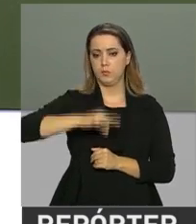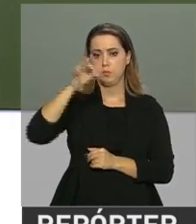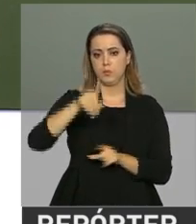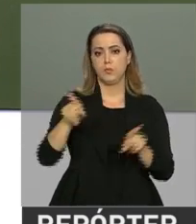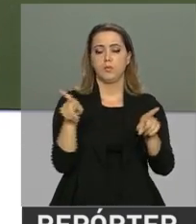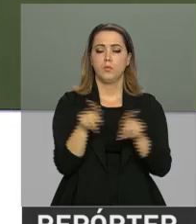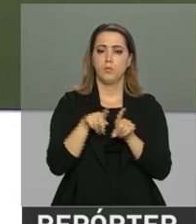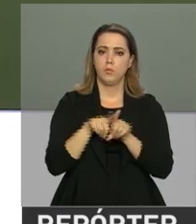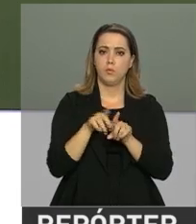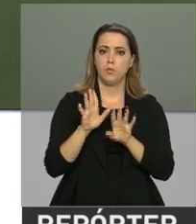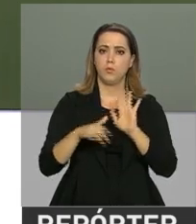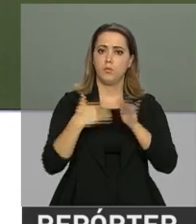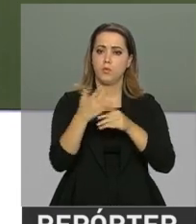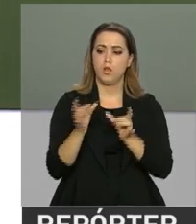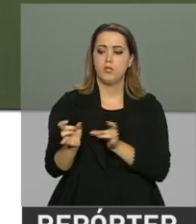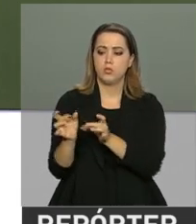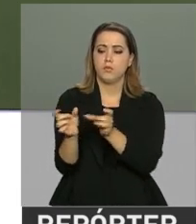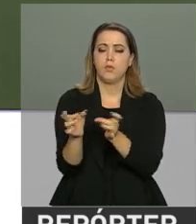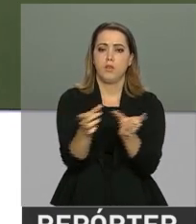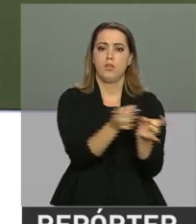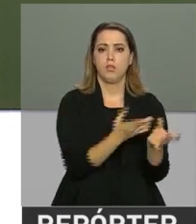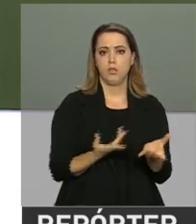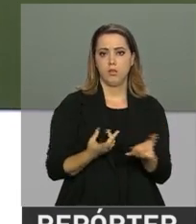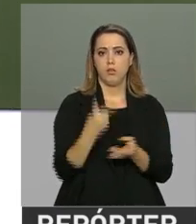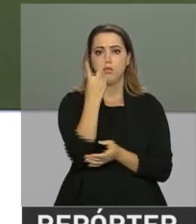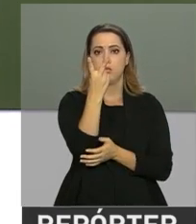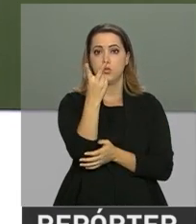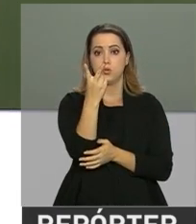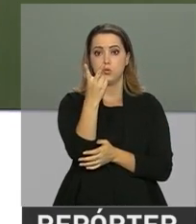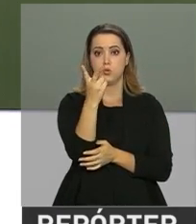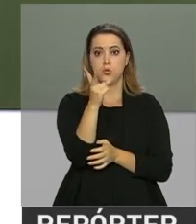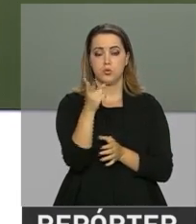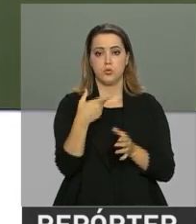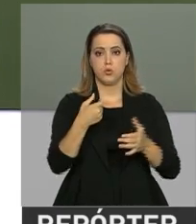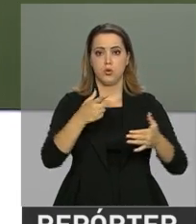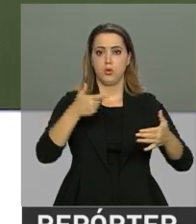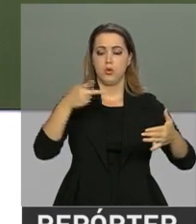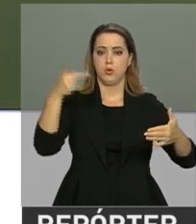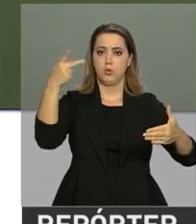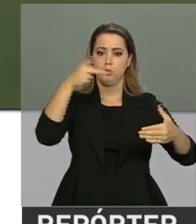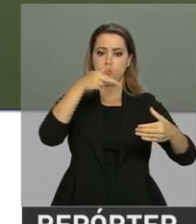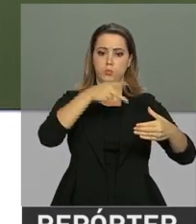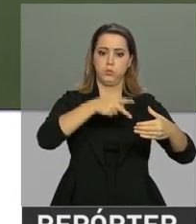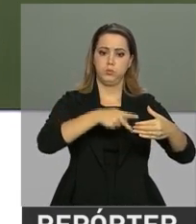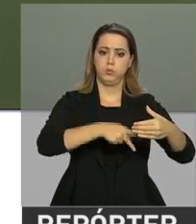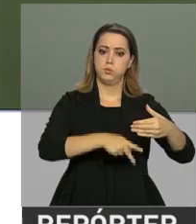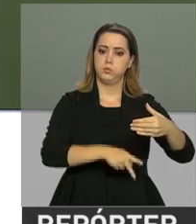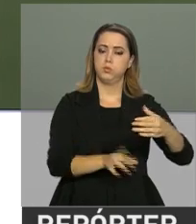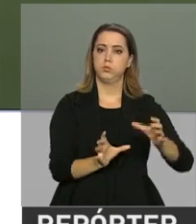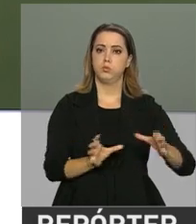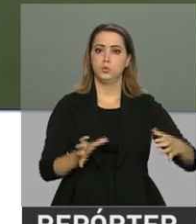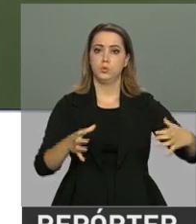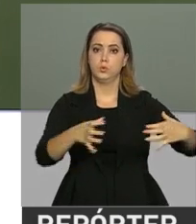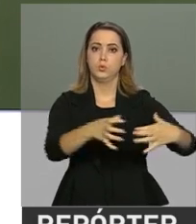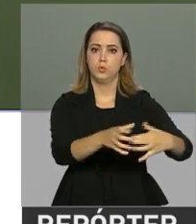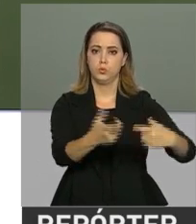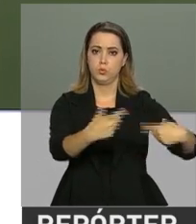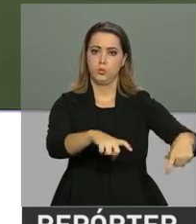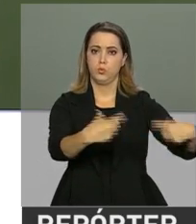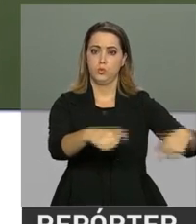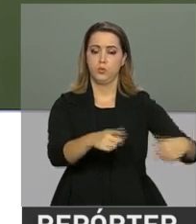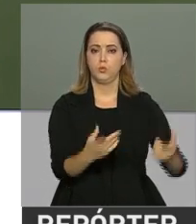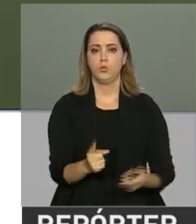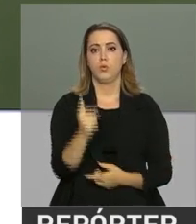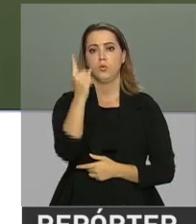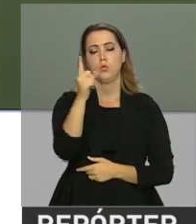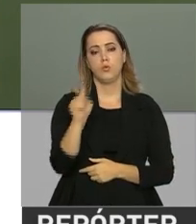e também em razão da exportação de duas plataformas para extração de petróleo, num valor total